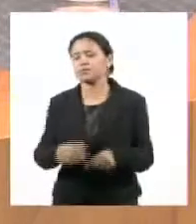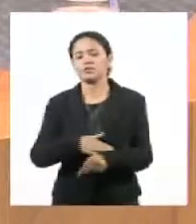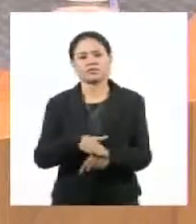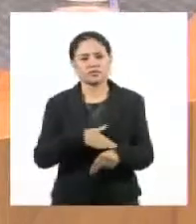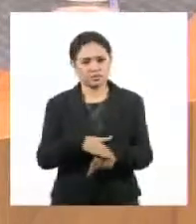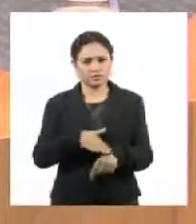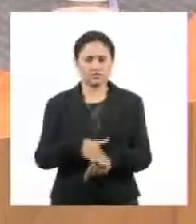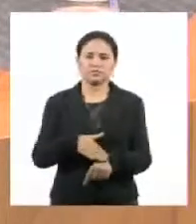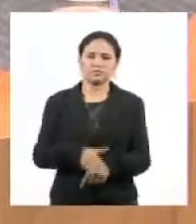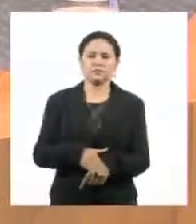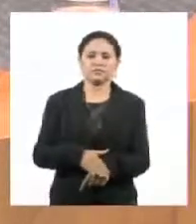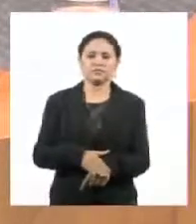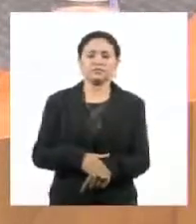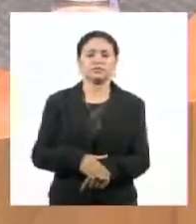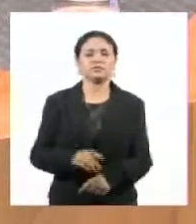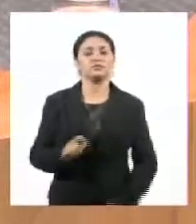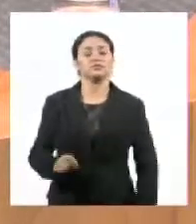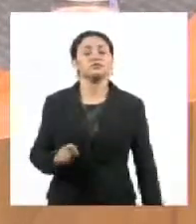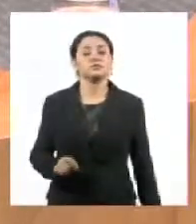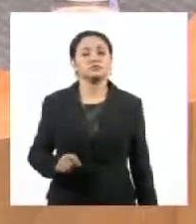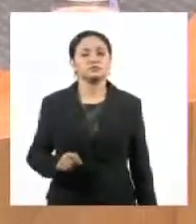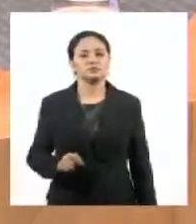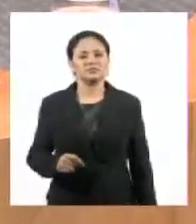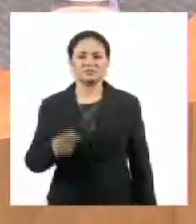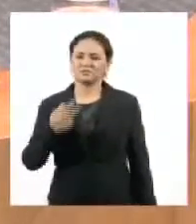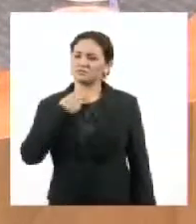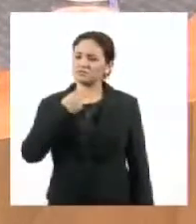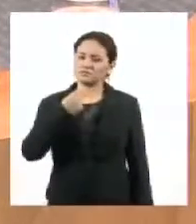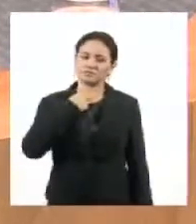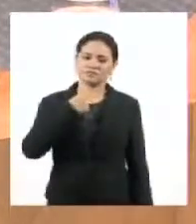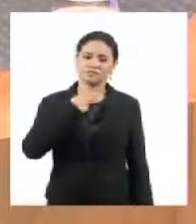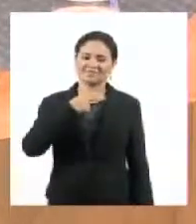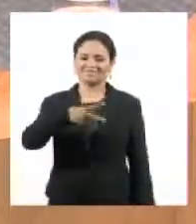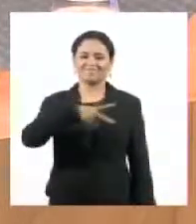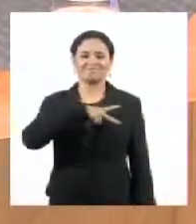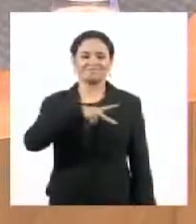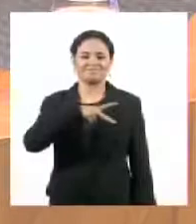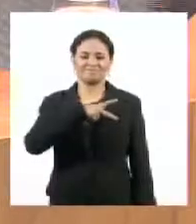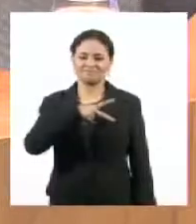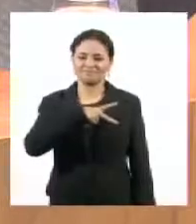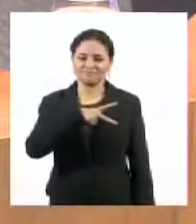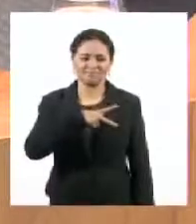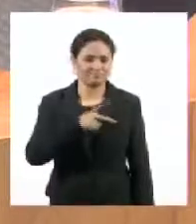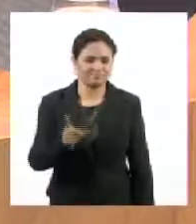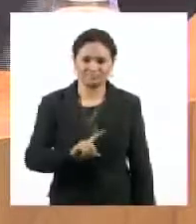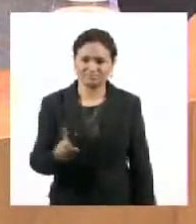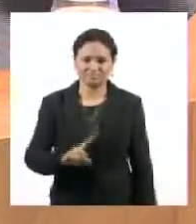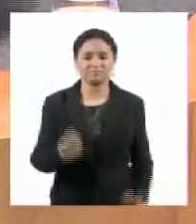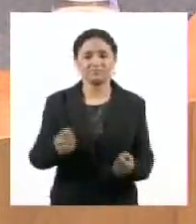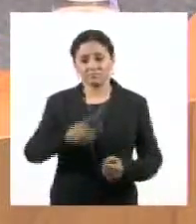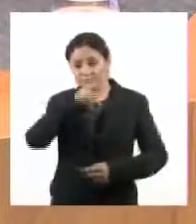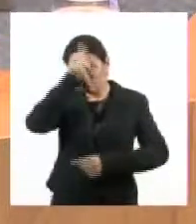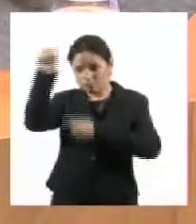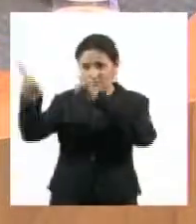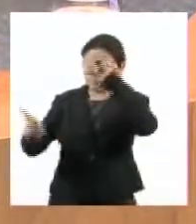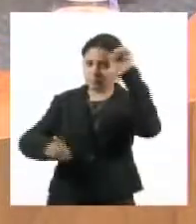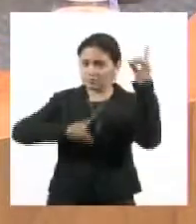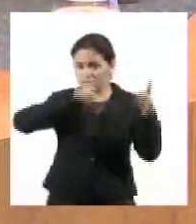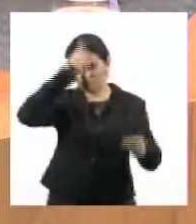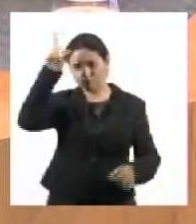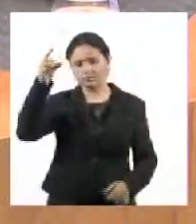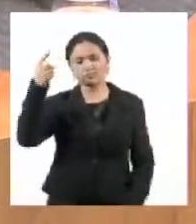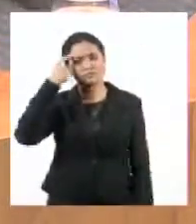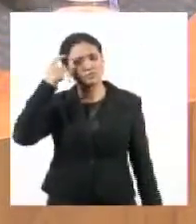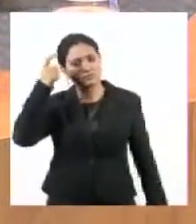e que não permeie o campo pessoal, mas que seja no plano das ideias, das nossas defesas